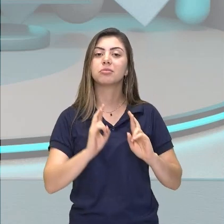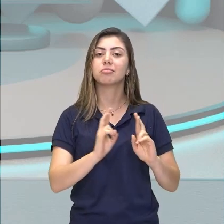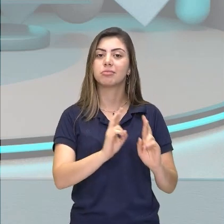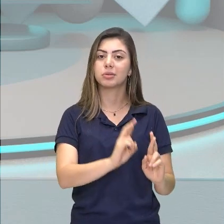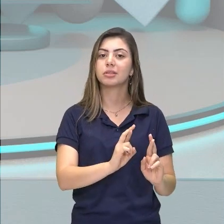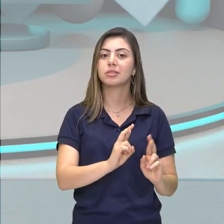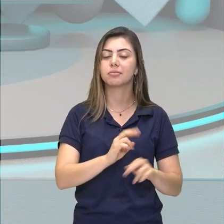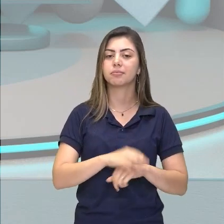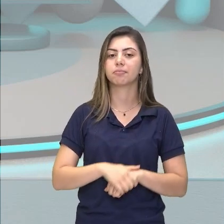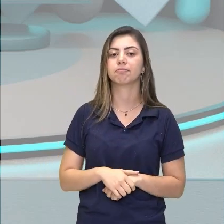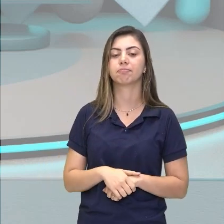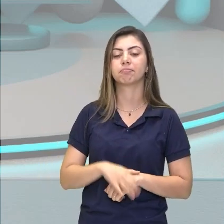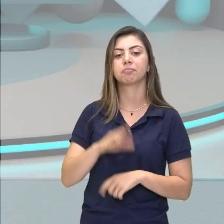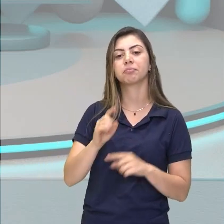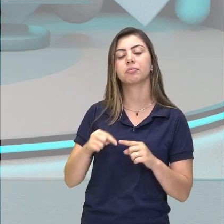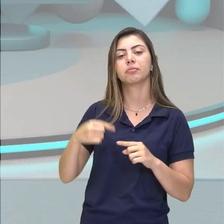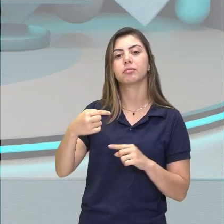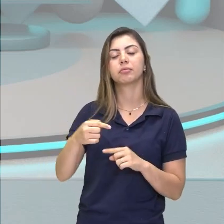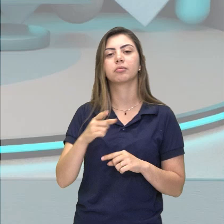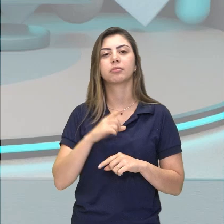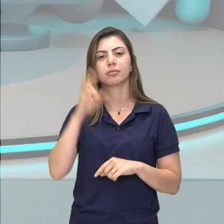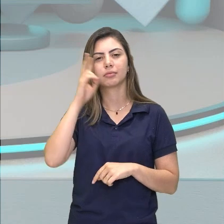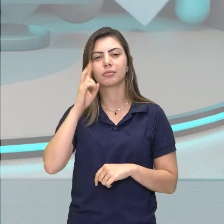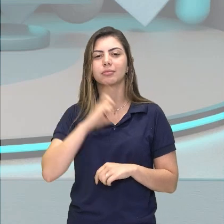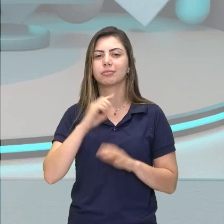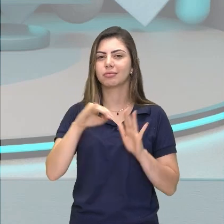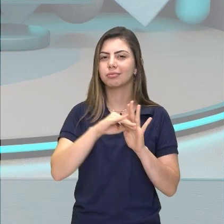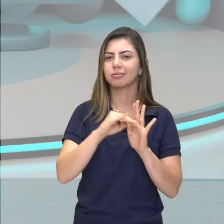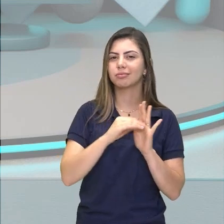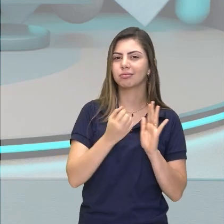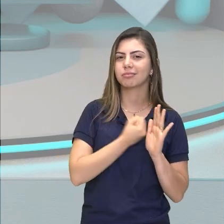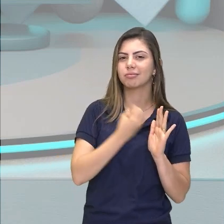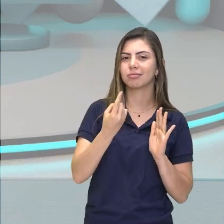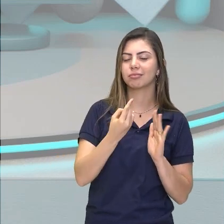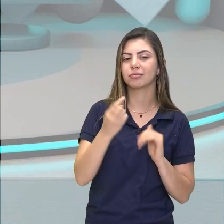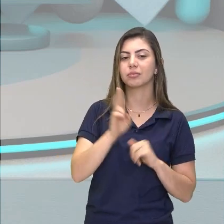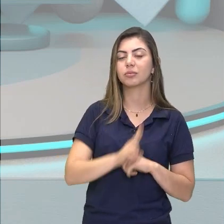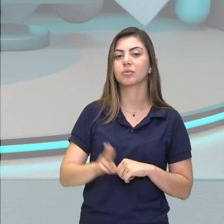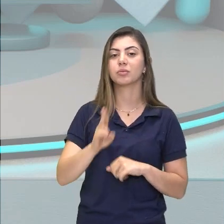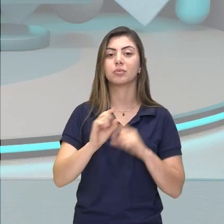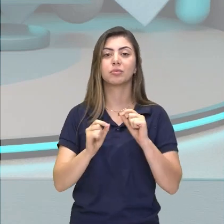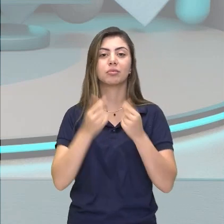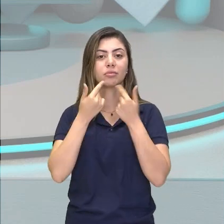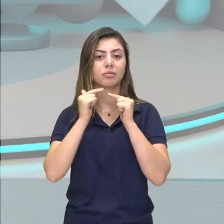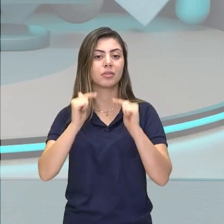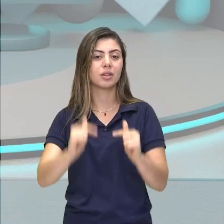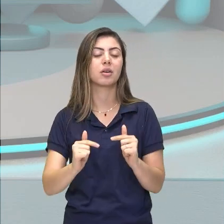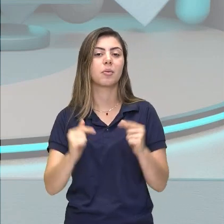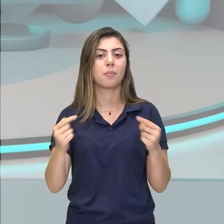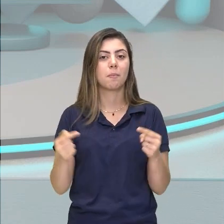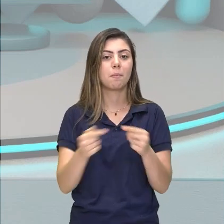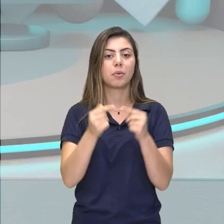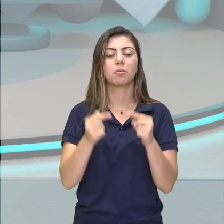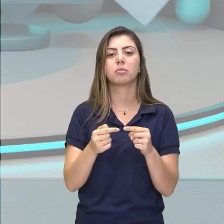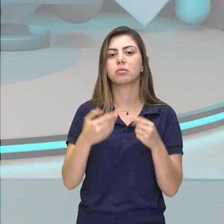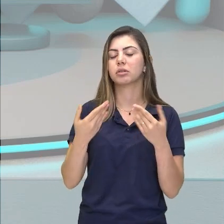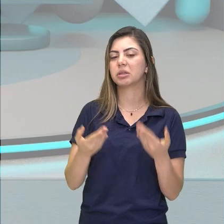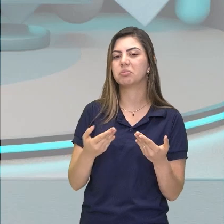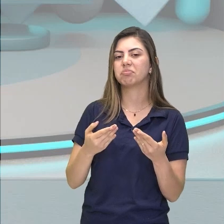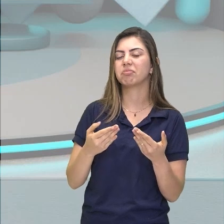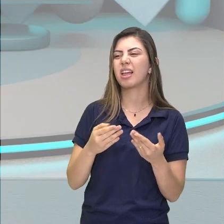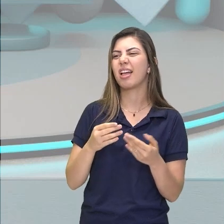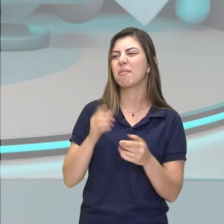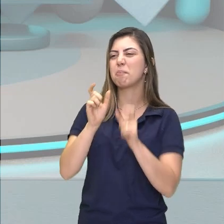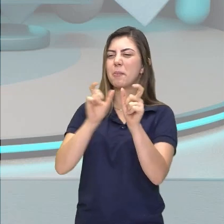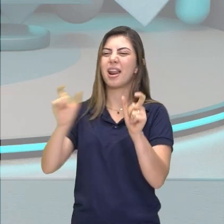bom? E depois, lá na competência 1, a gente tem a questão da linguagem apropriada para isso, não é? Não é qualquer vocabulário que eu